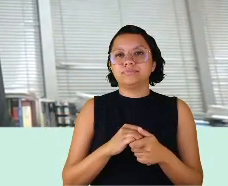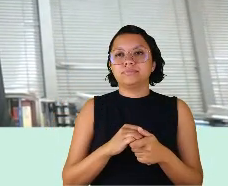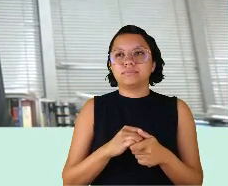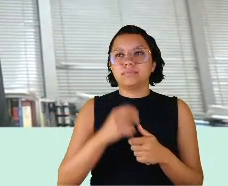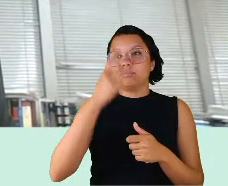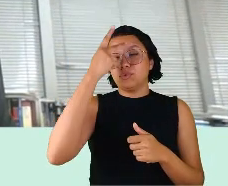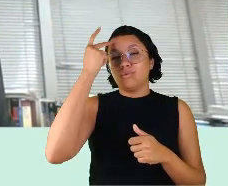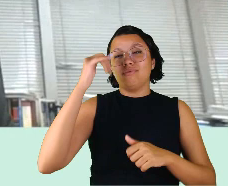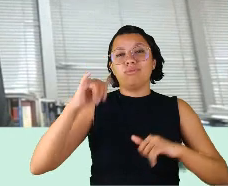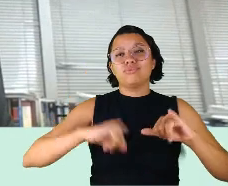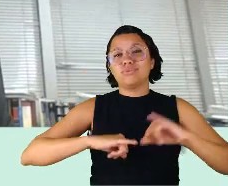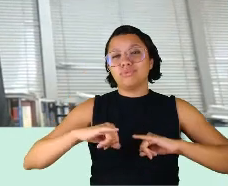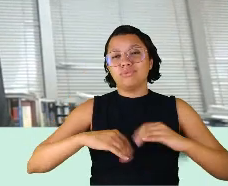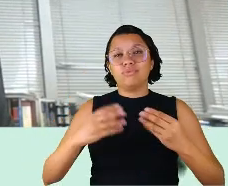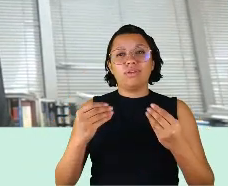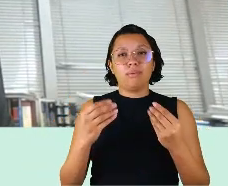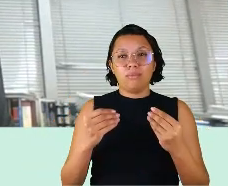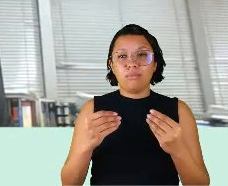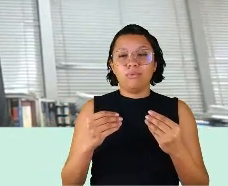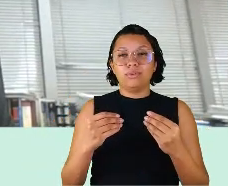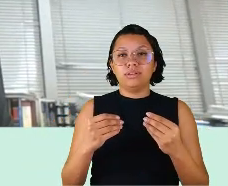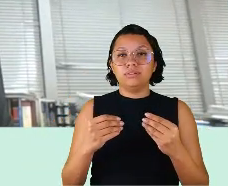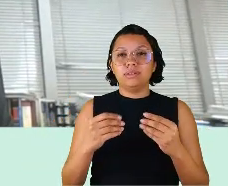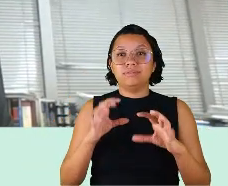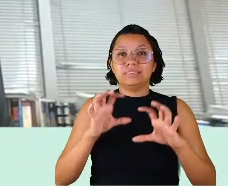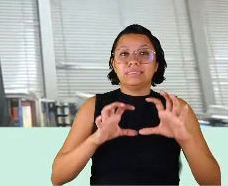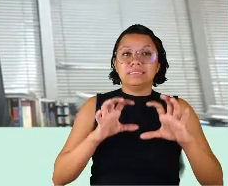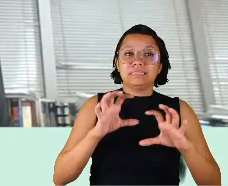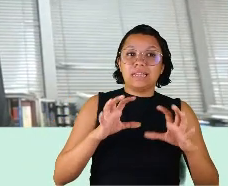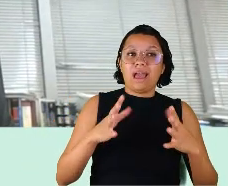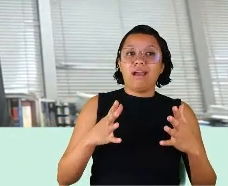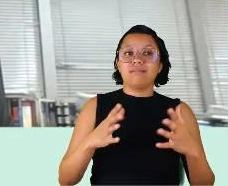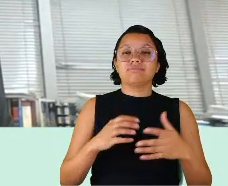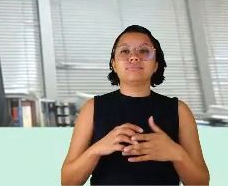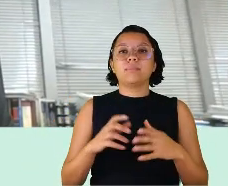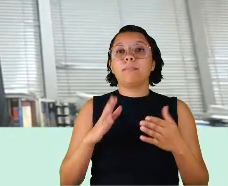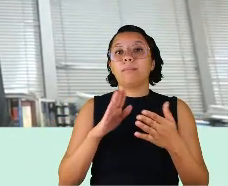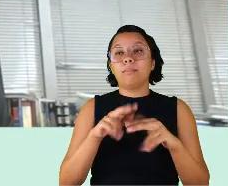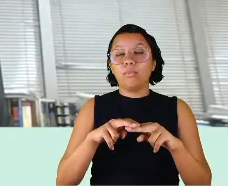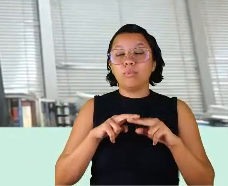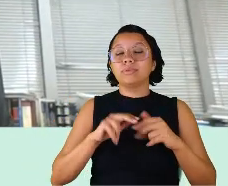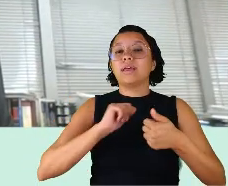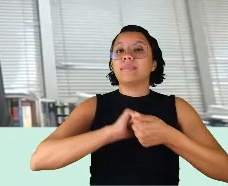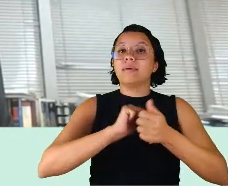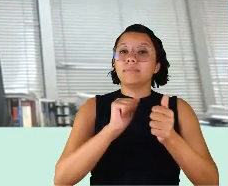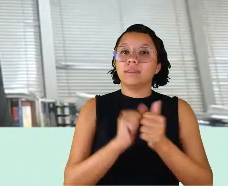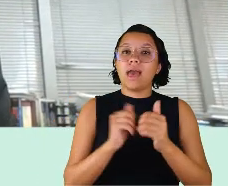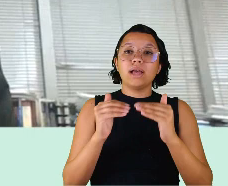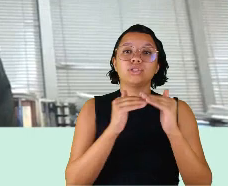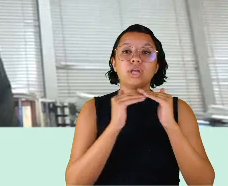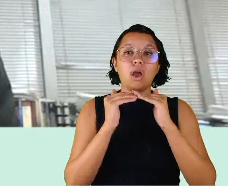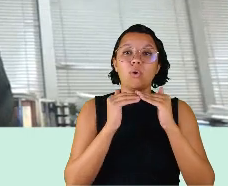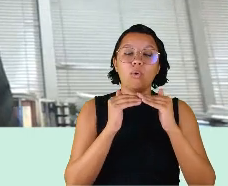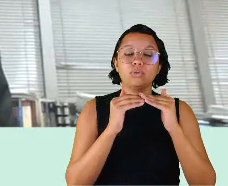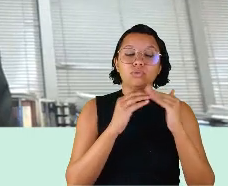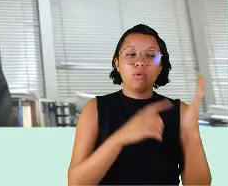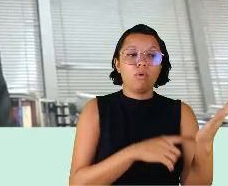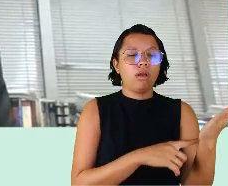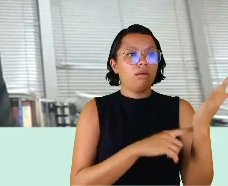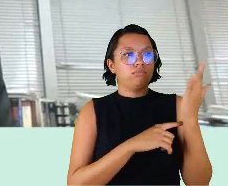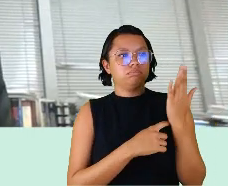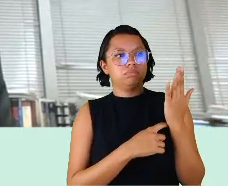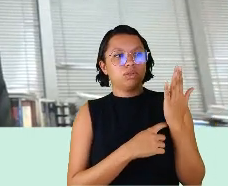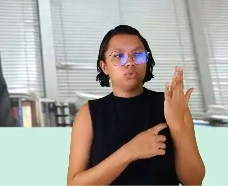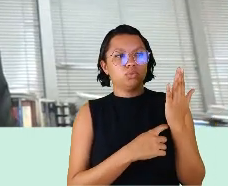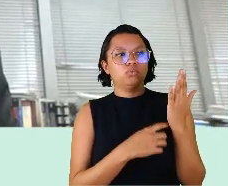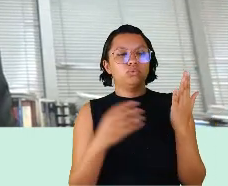vão sofrer muito e vão atravancar um pouco, né? Por isso que a gente tem que se adaptar. À medida em que aparece